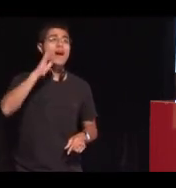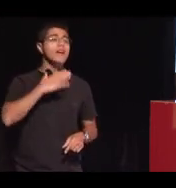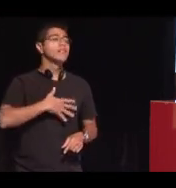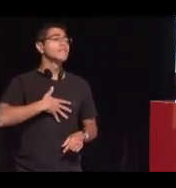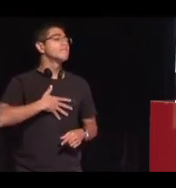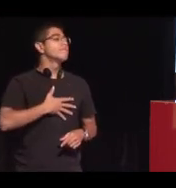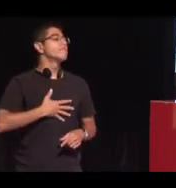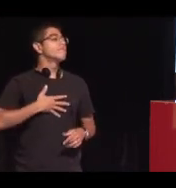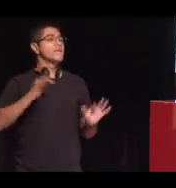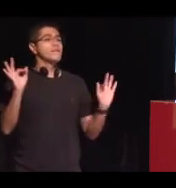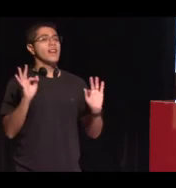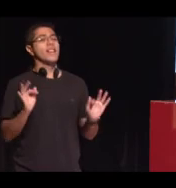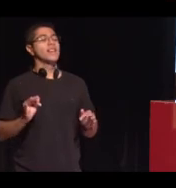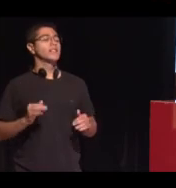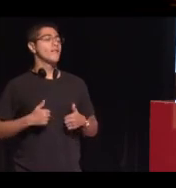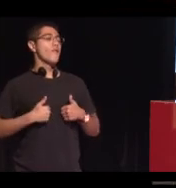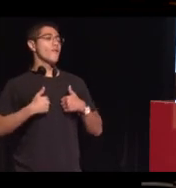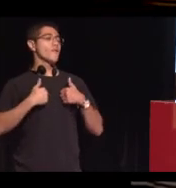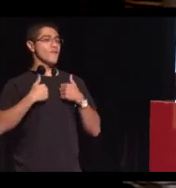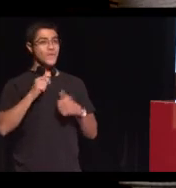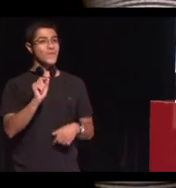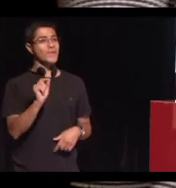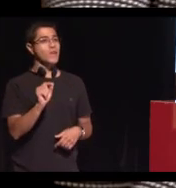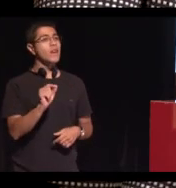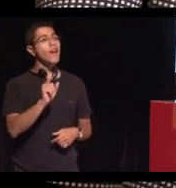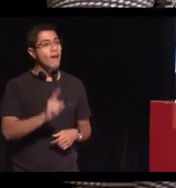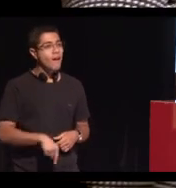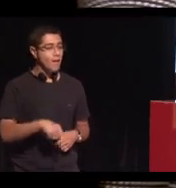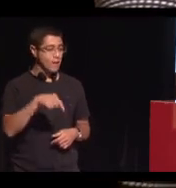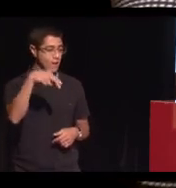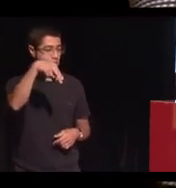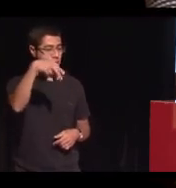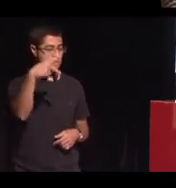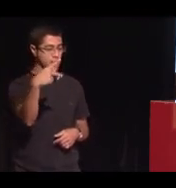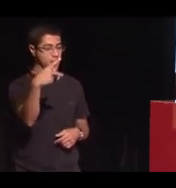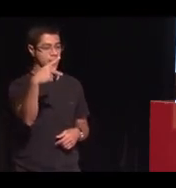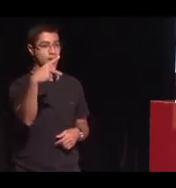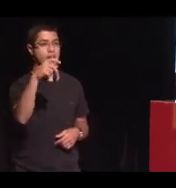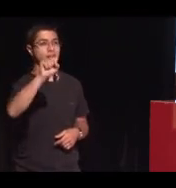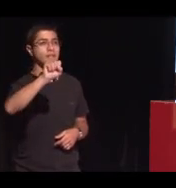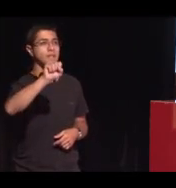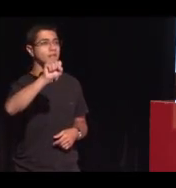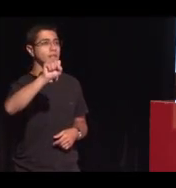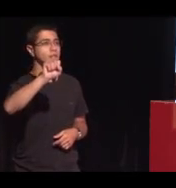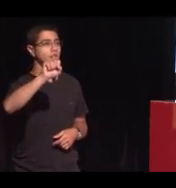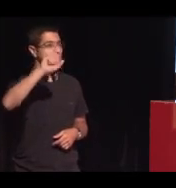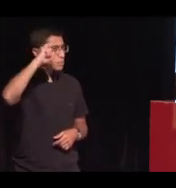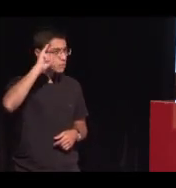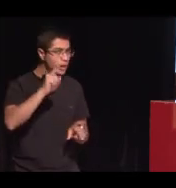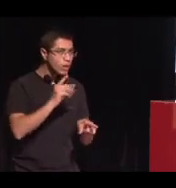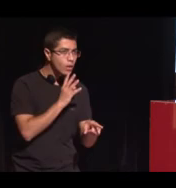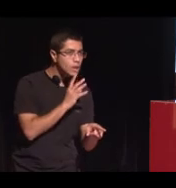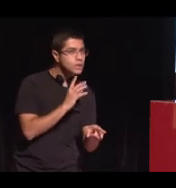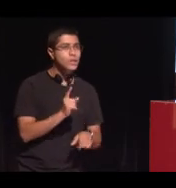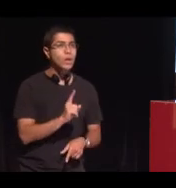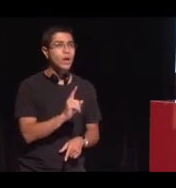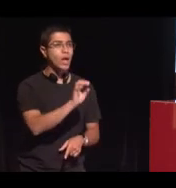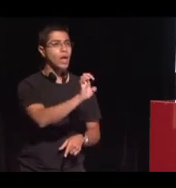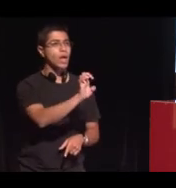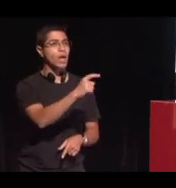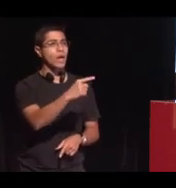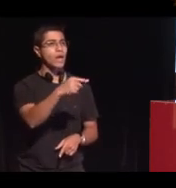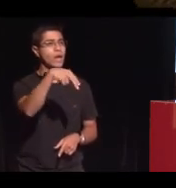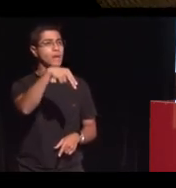nesse projeto, foi essa métrica de NPS, que não sei se vocês conhecem, mas é igual um NPS de um produto, é